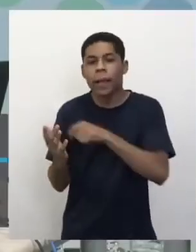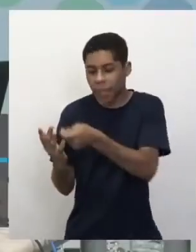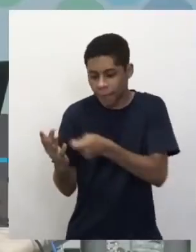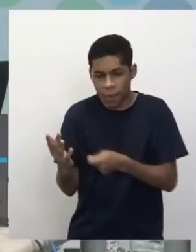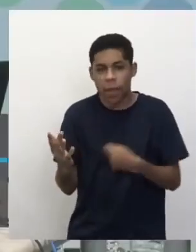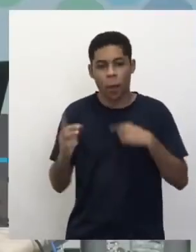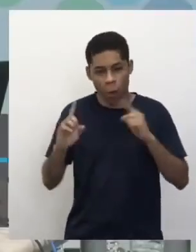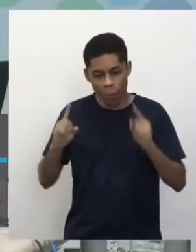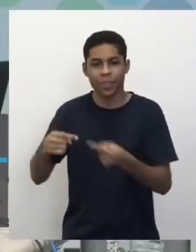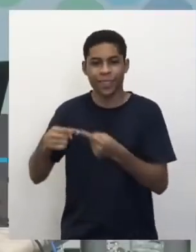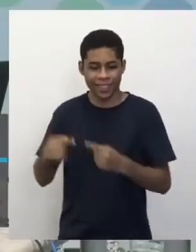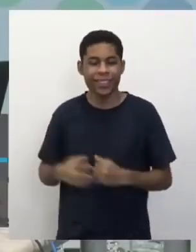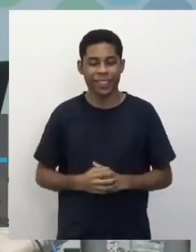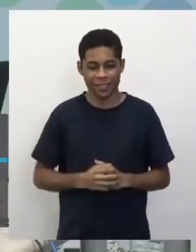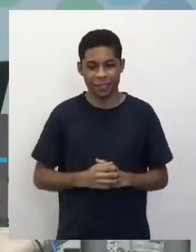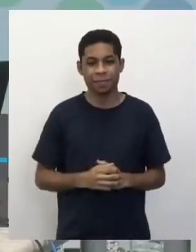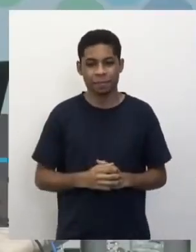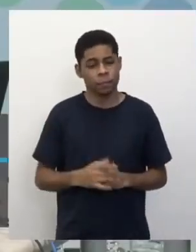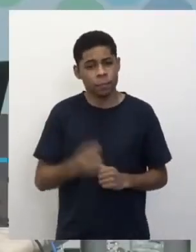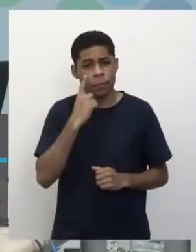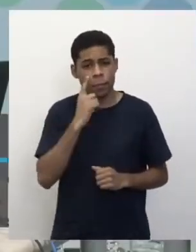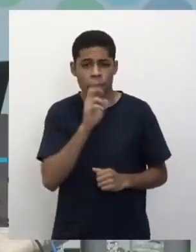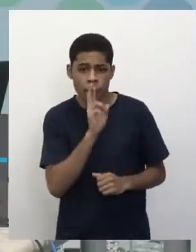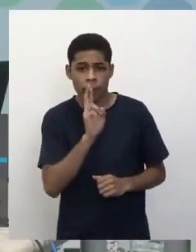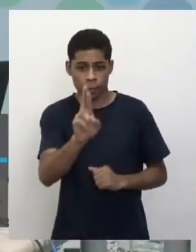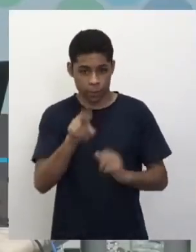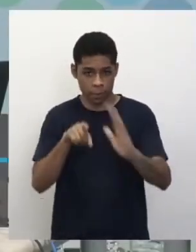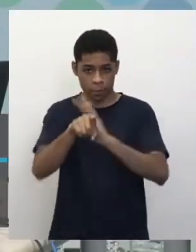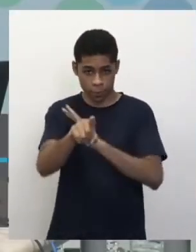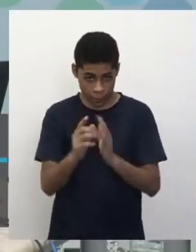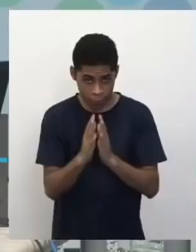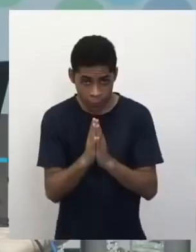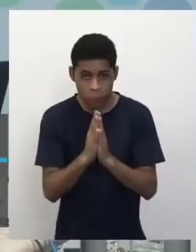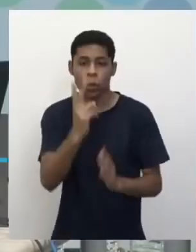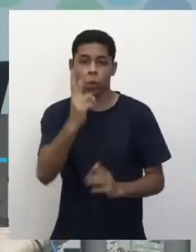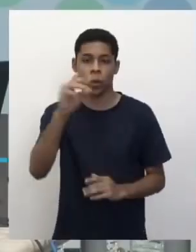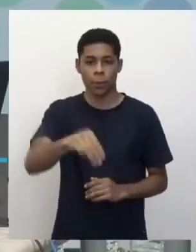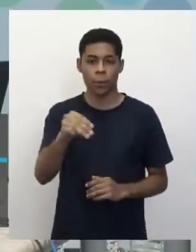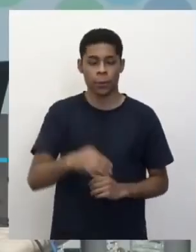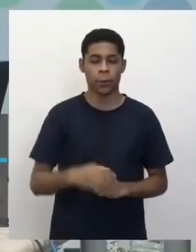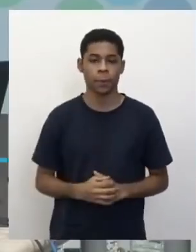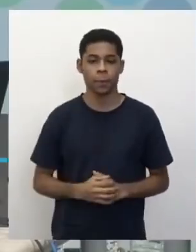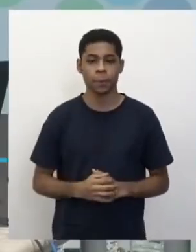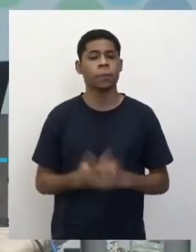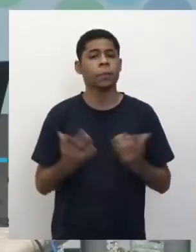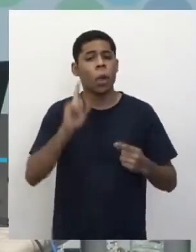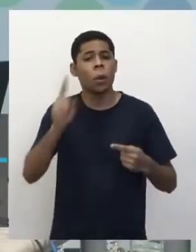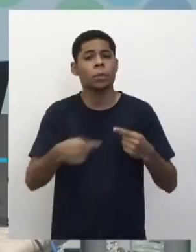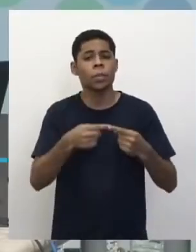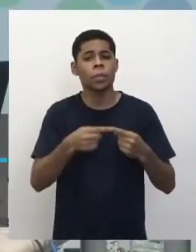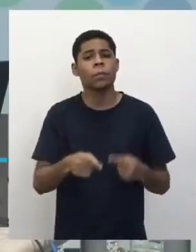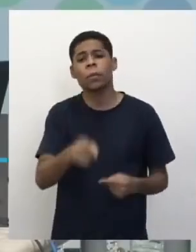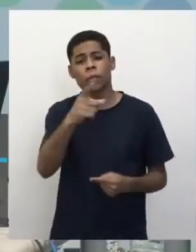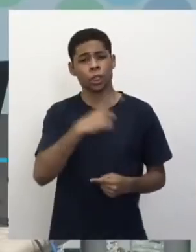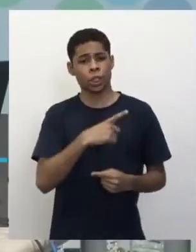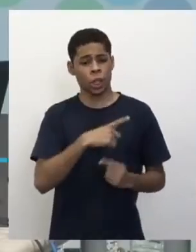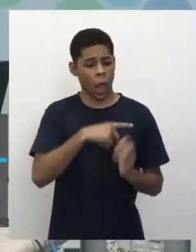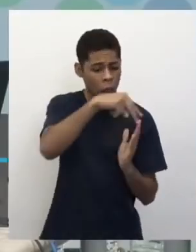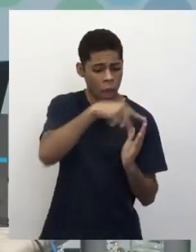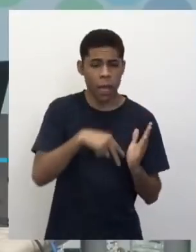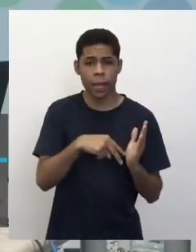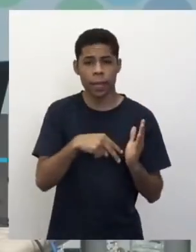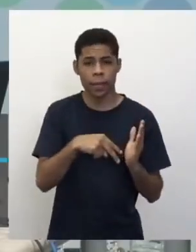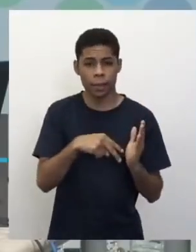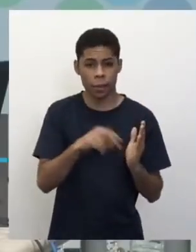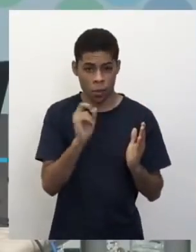escrever, ok? Então, vamos lá. Vamos responder essa questão, por favor, 2 minutinhos. Quais são os objetivos para a prática